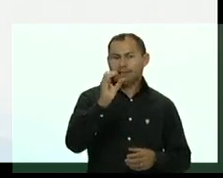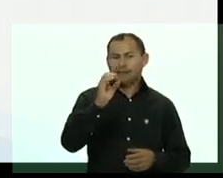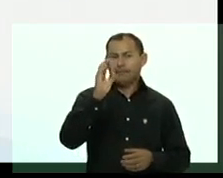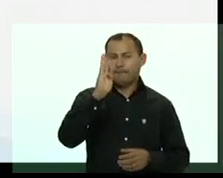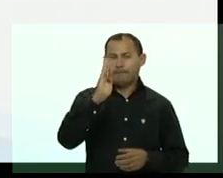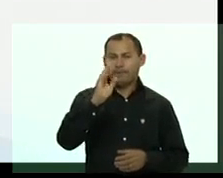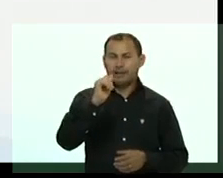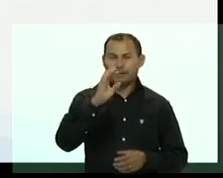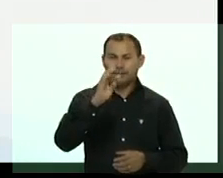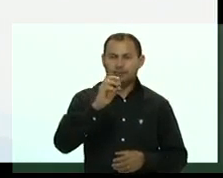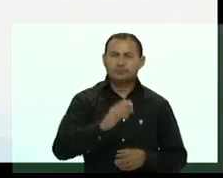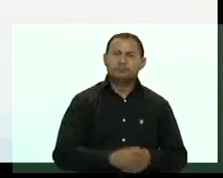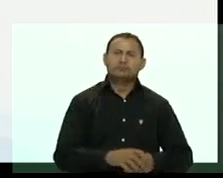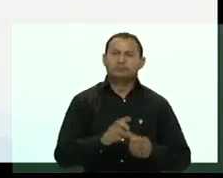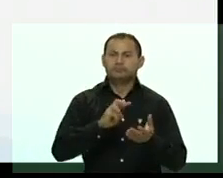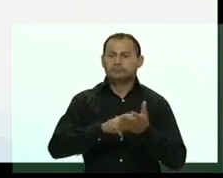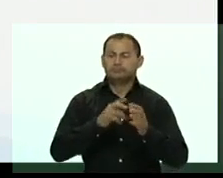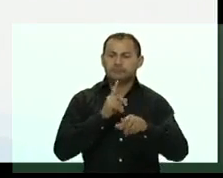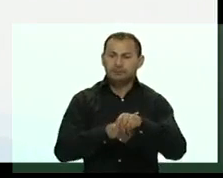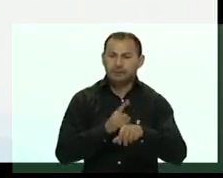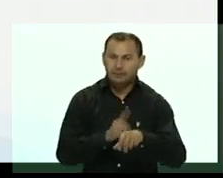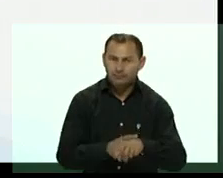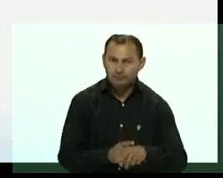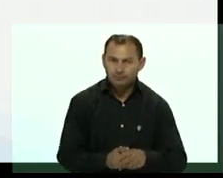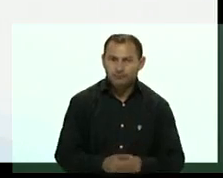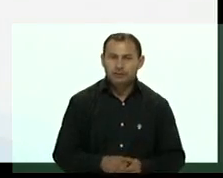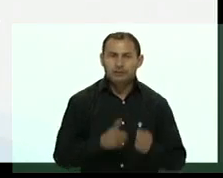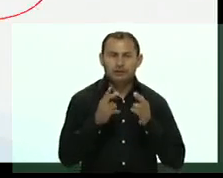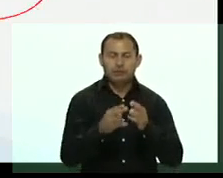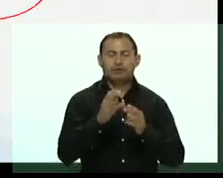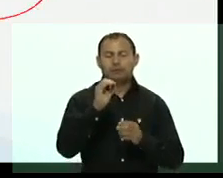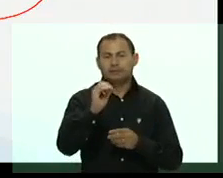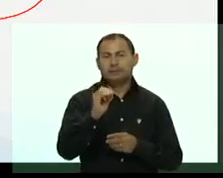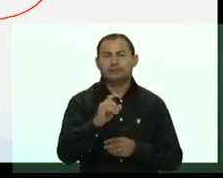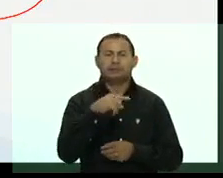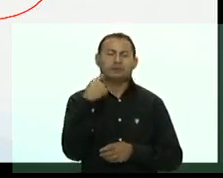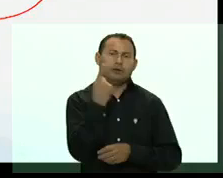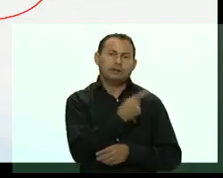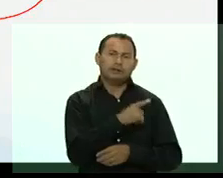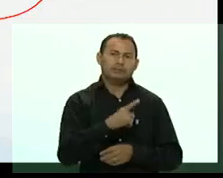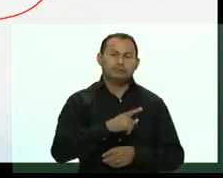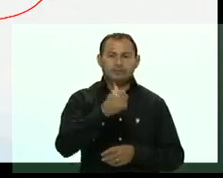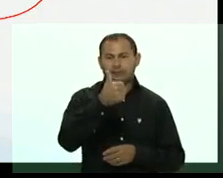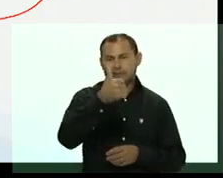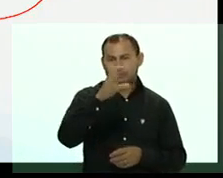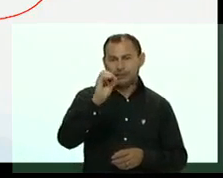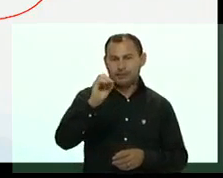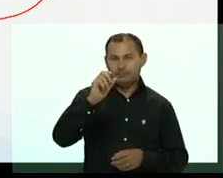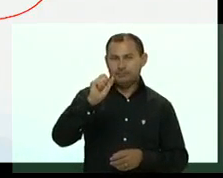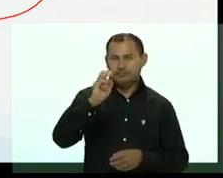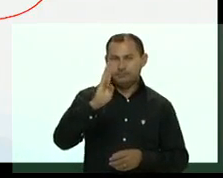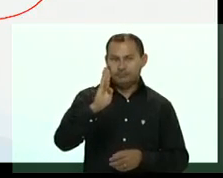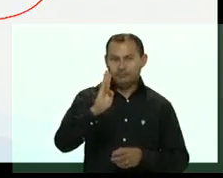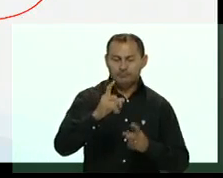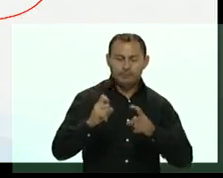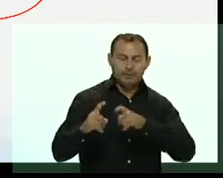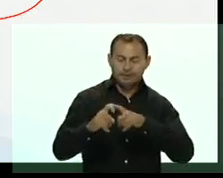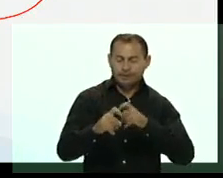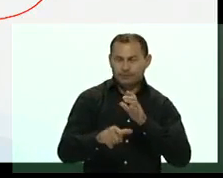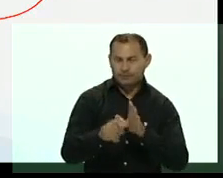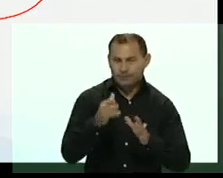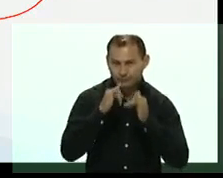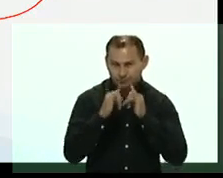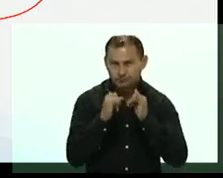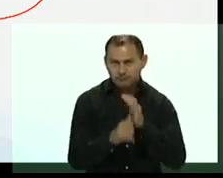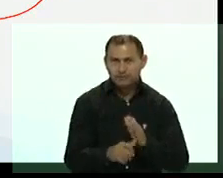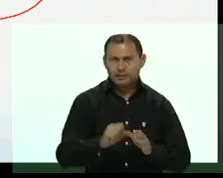quer dizer isso? Quer dizer que no tempo igual a 0, nós temos 100 bactérias. Tá? Então, primeira informação aí do